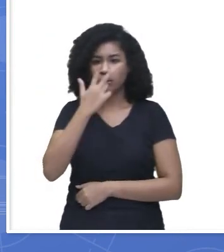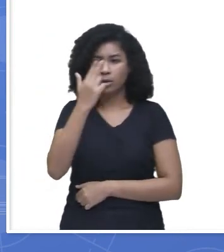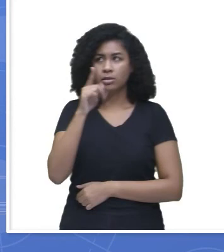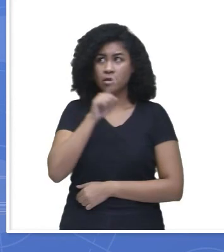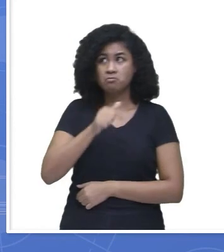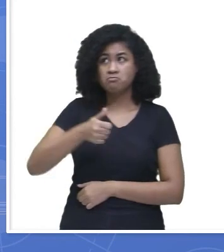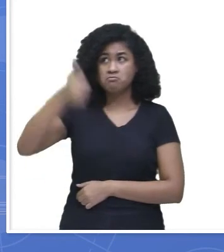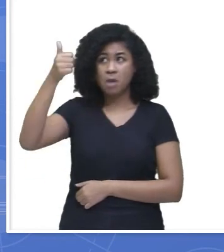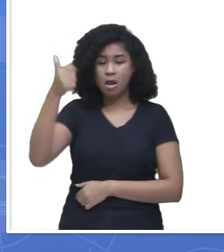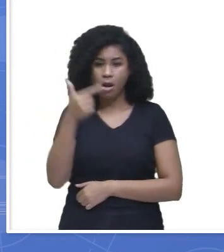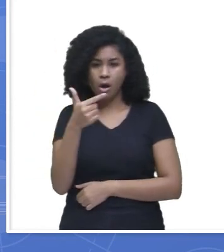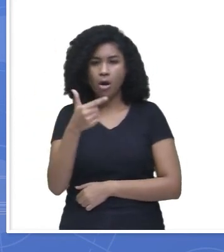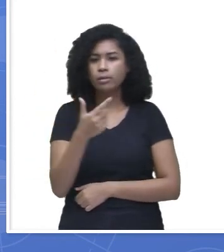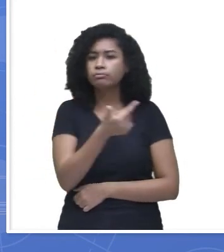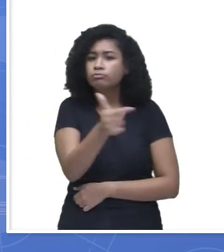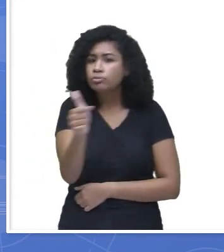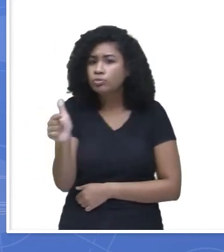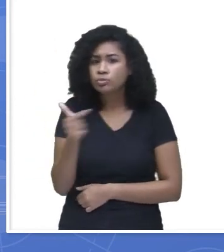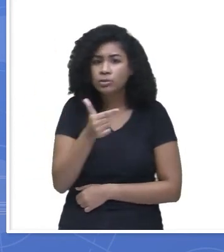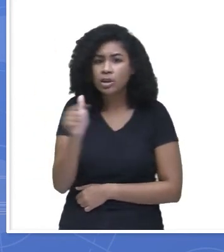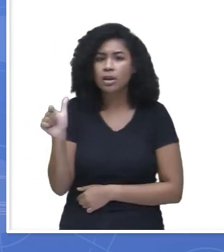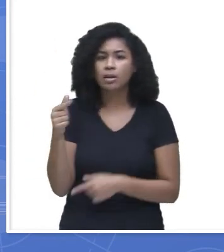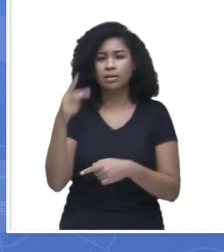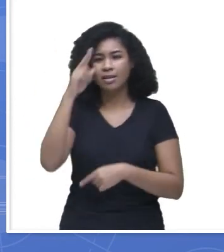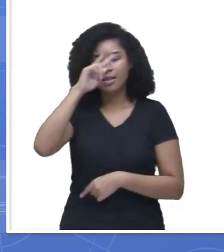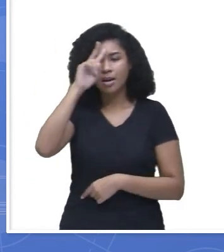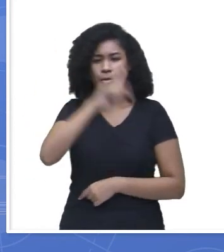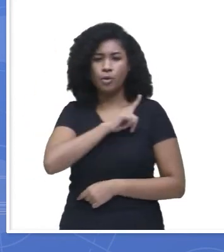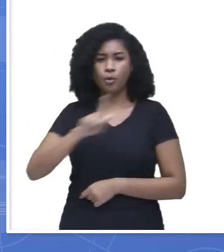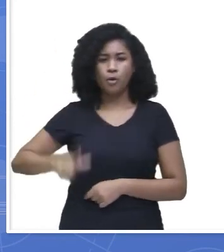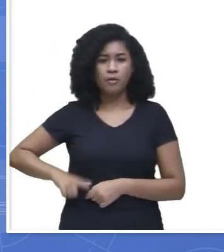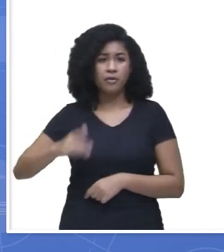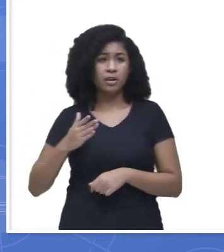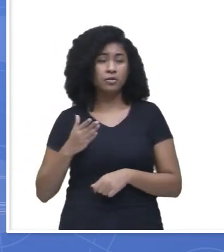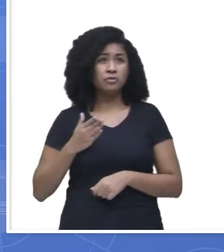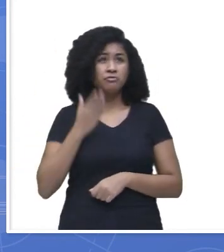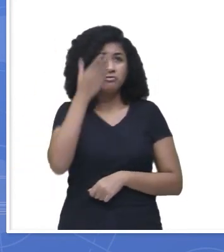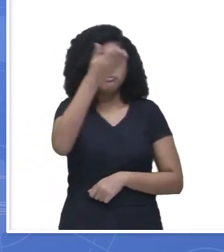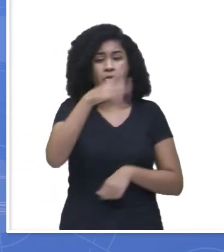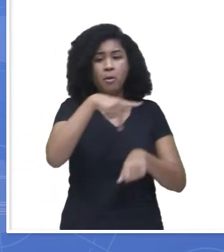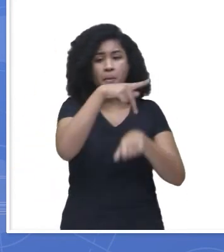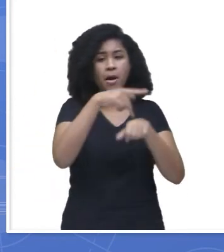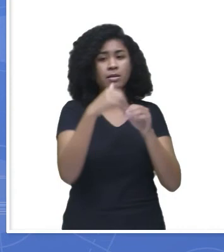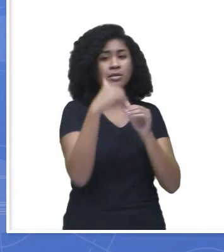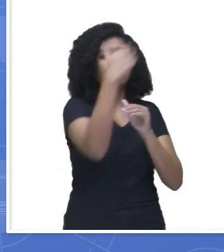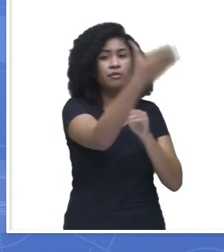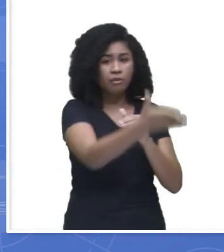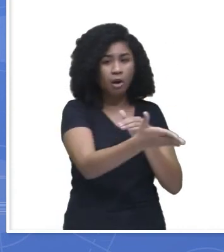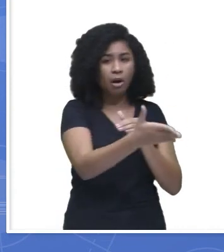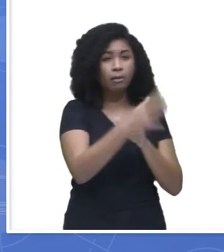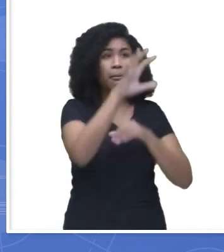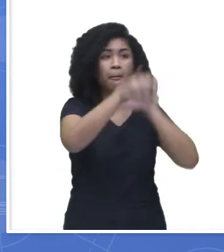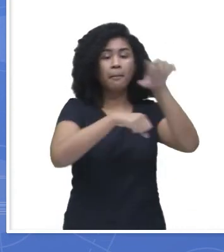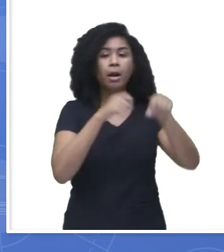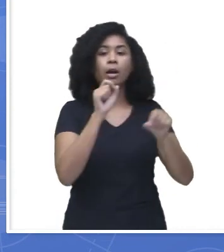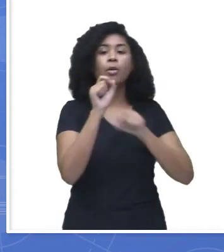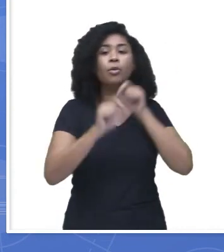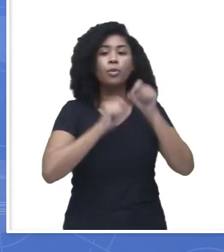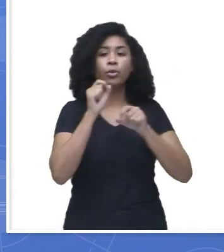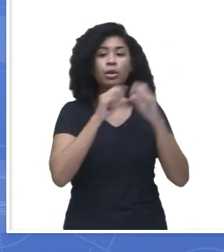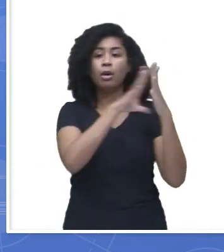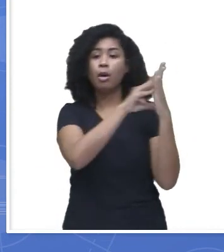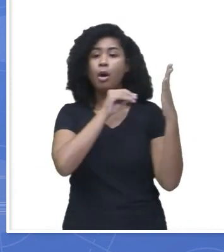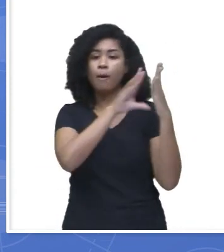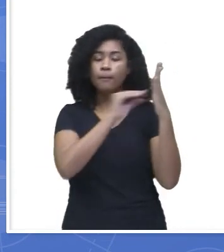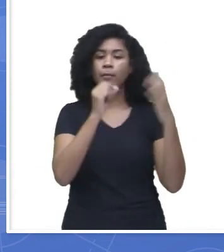o governo foi lá no estrangeiro procurar os mercados estrangeiros e trazer as fábricas estrangeiras. E isso vai prejudicar quem?